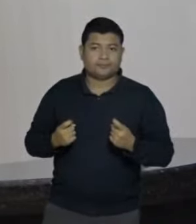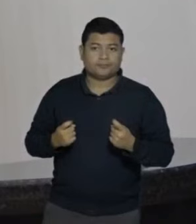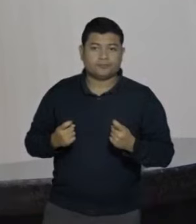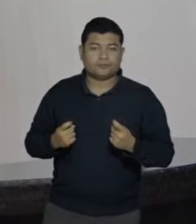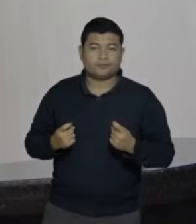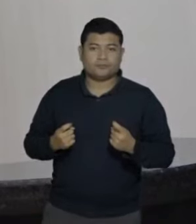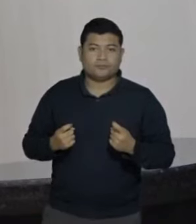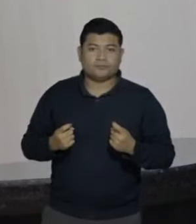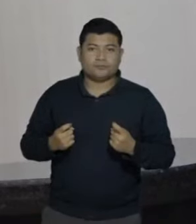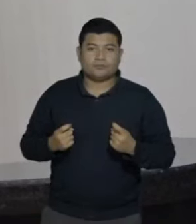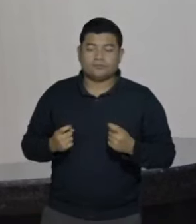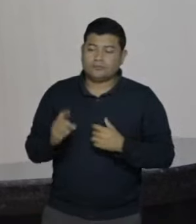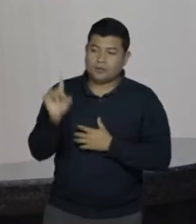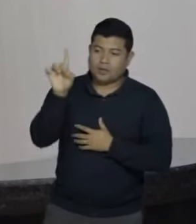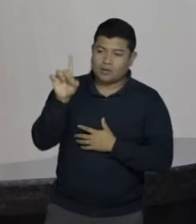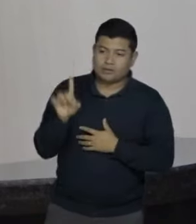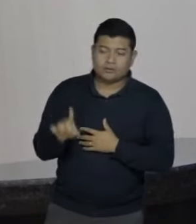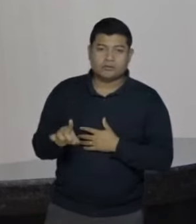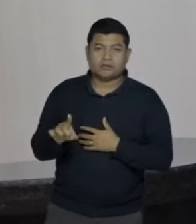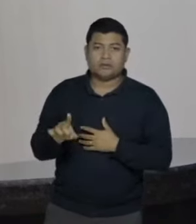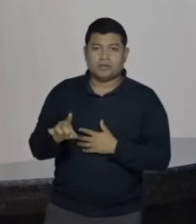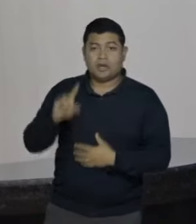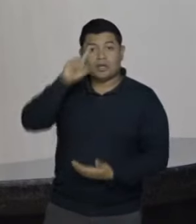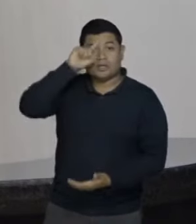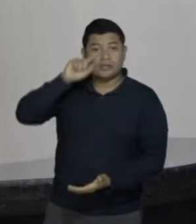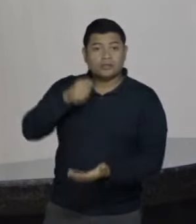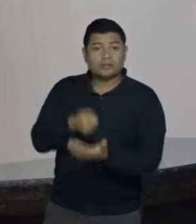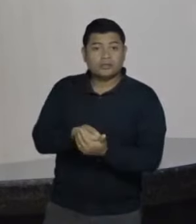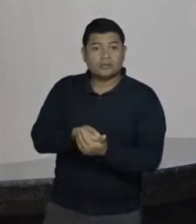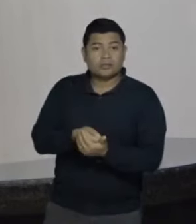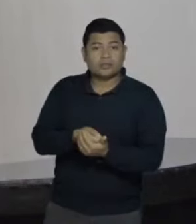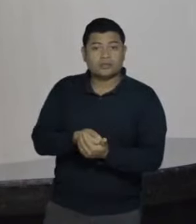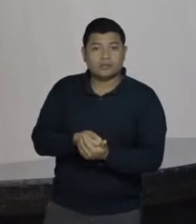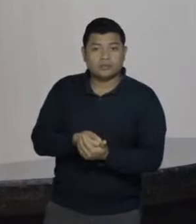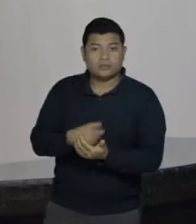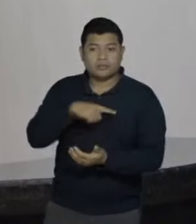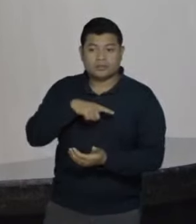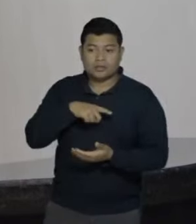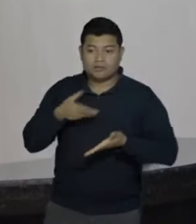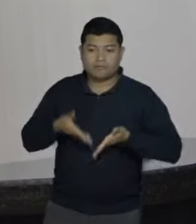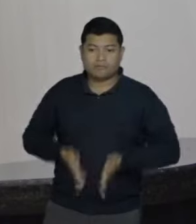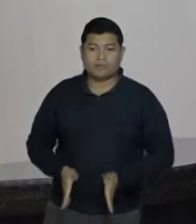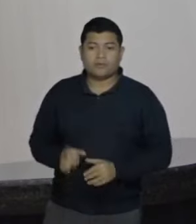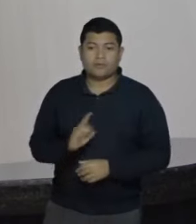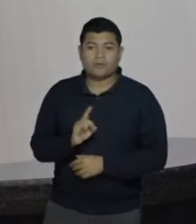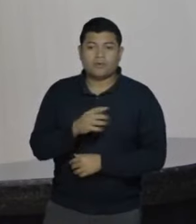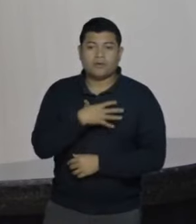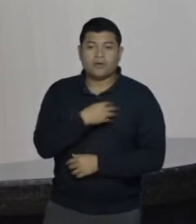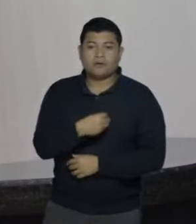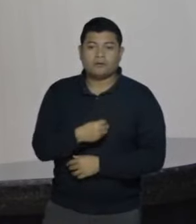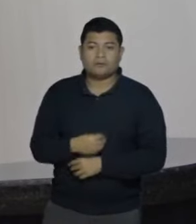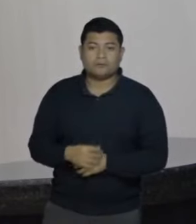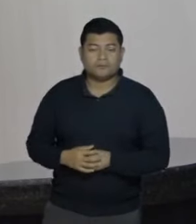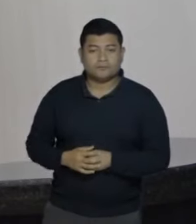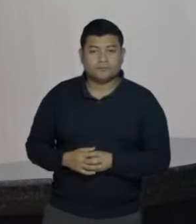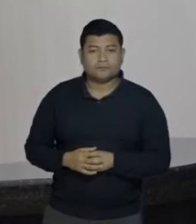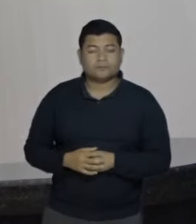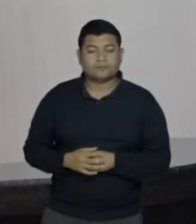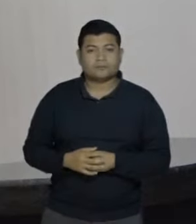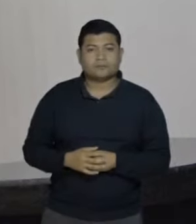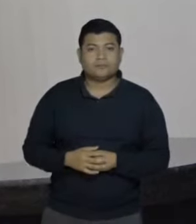ao direito de decisão sobre ter filhos Isso é Brasil